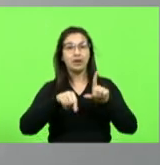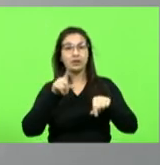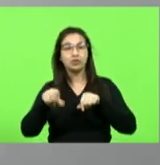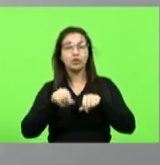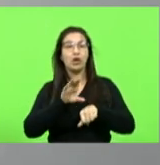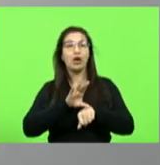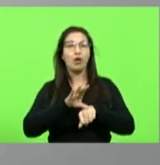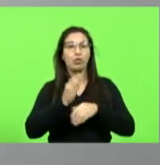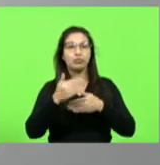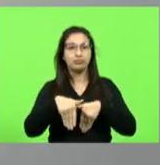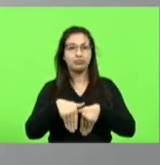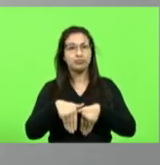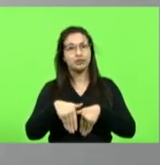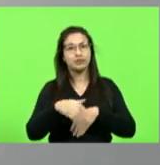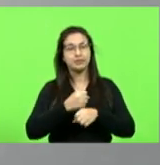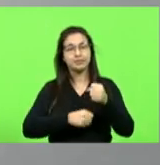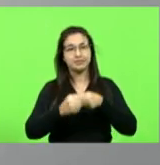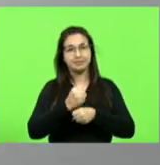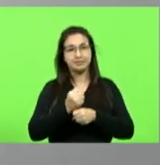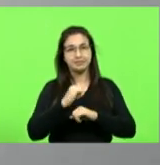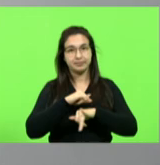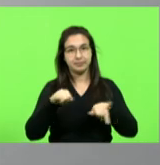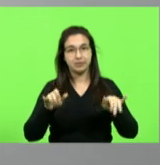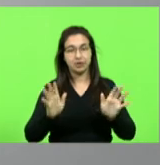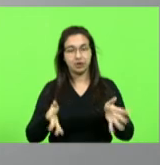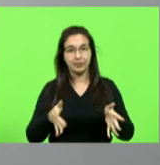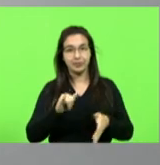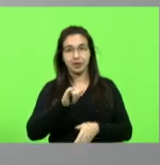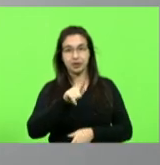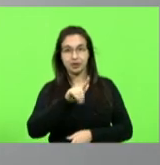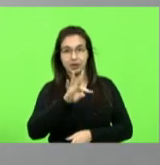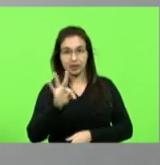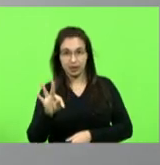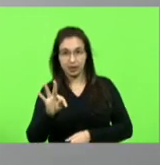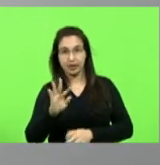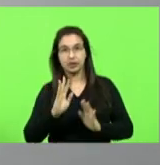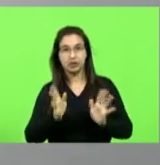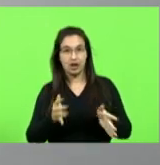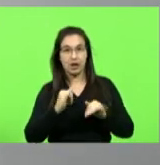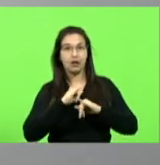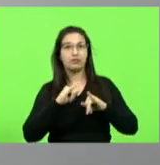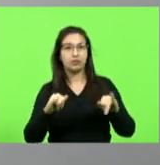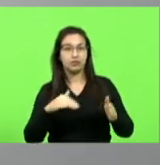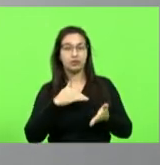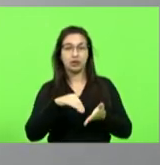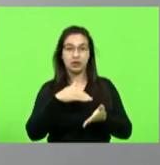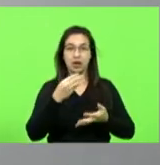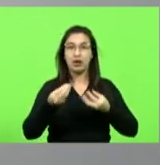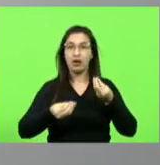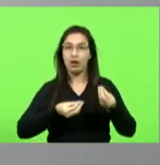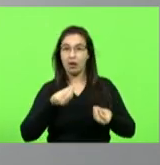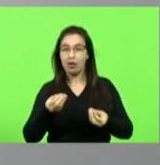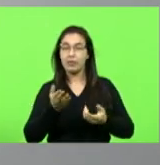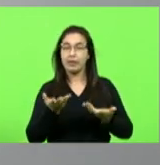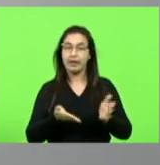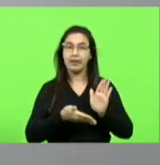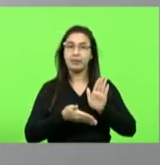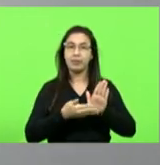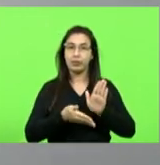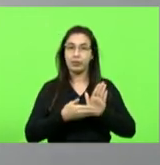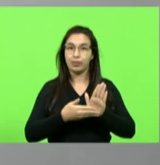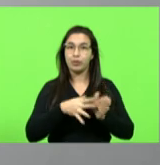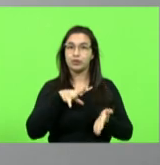anteriormente. Então, o GT se manifestou oficialmente para a secretaria com contribuições a essa proposta de